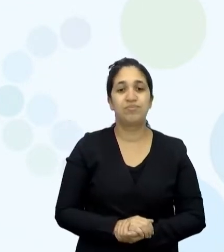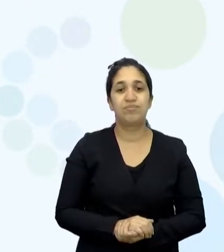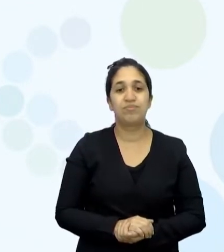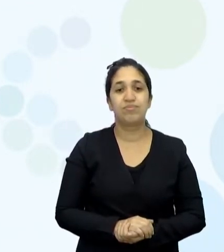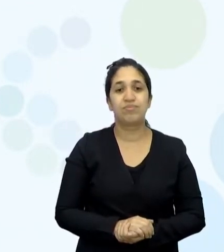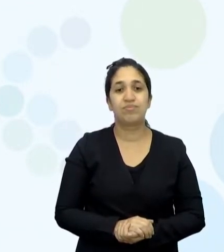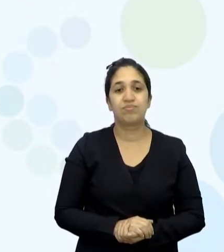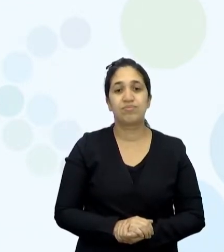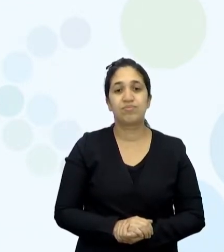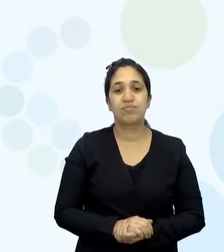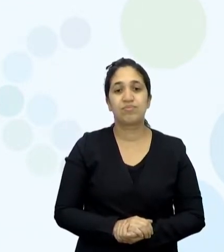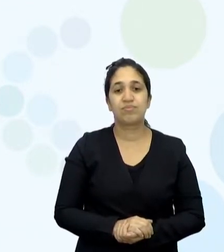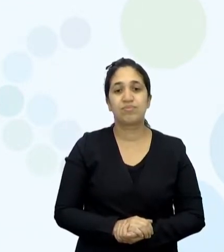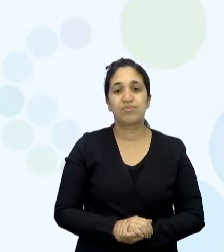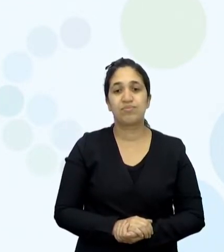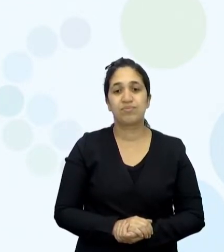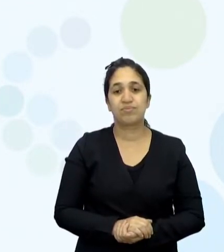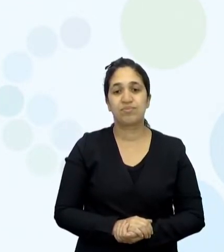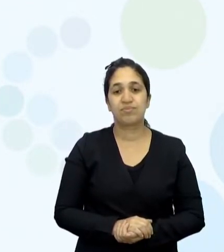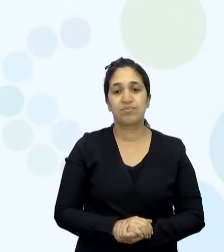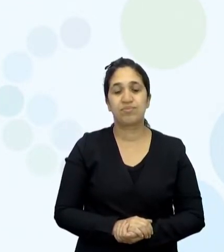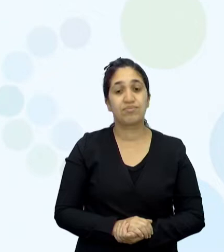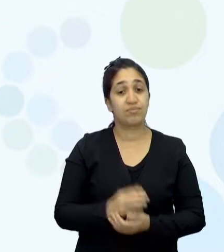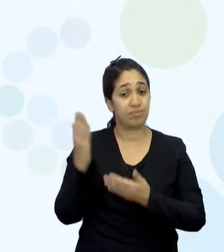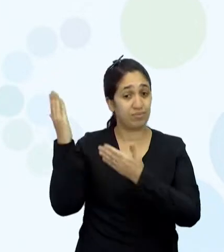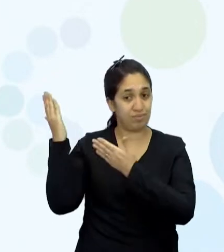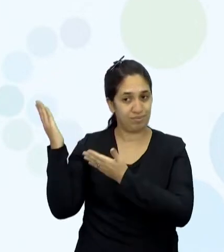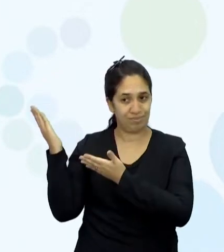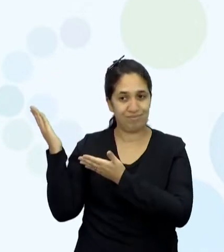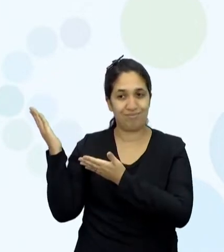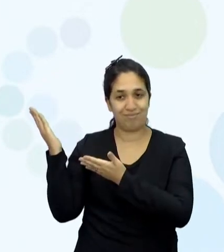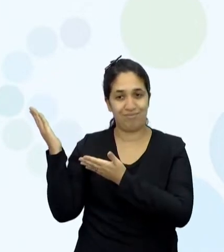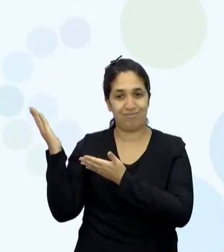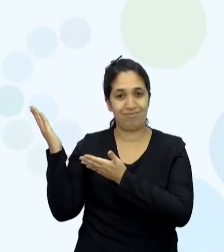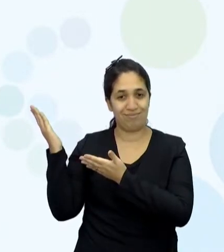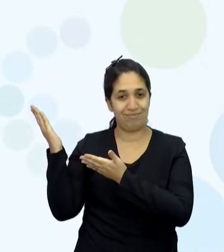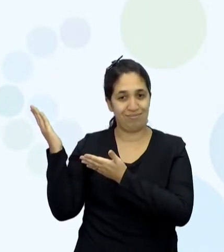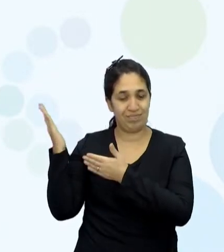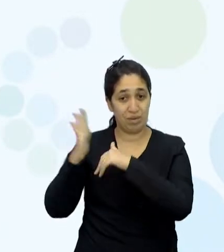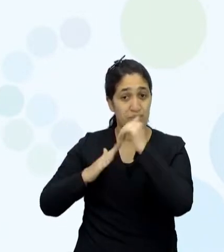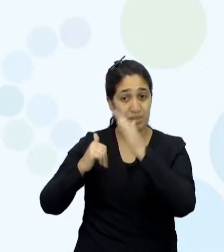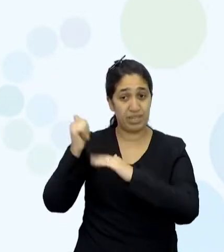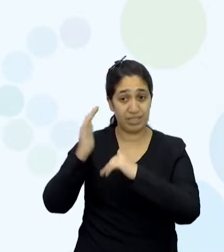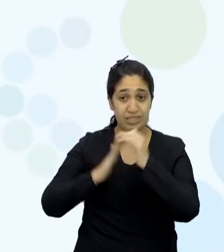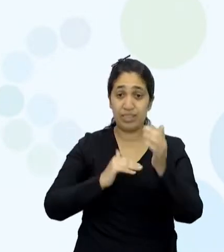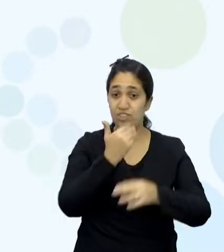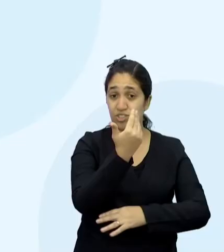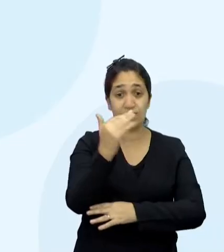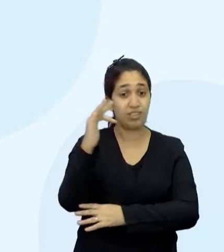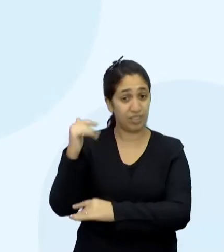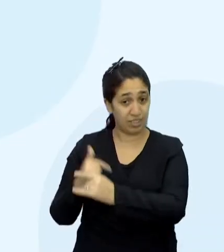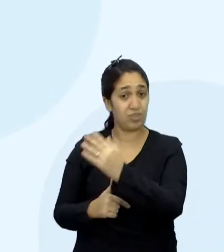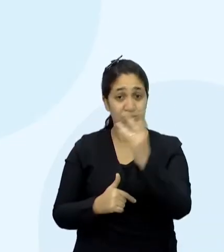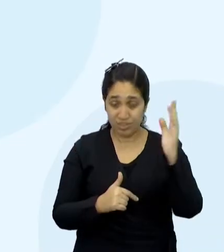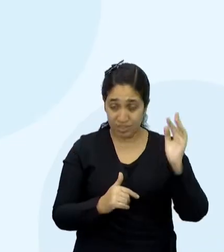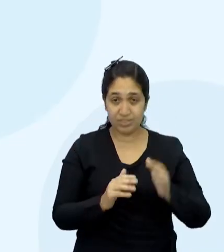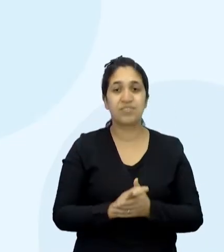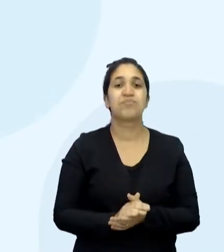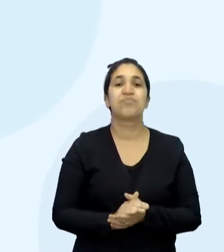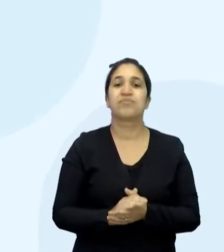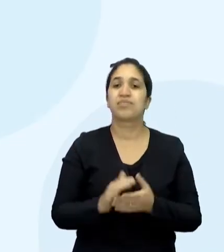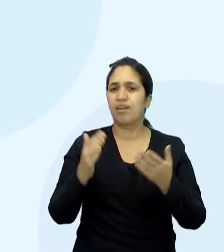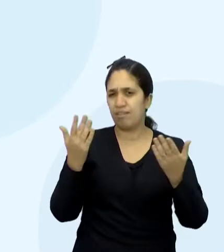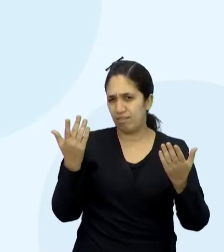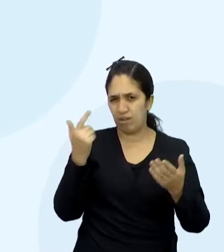Deixa eu pegar uma caneta aqui para marcar. Essas são as habilidades do currículo de naturezas que a gente está falando aqui, tá bom? Bom,